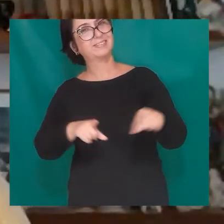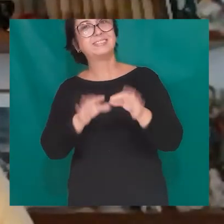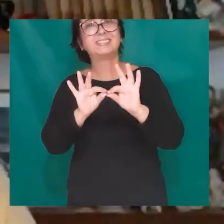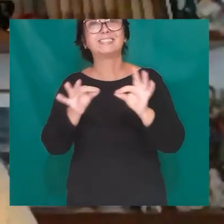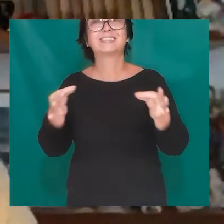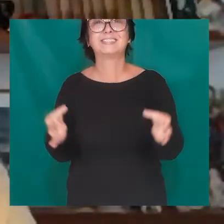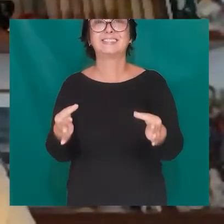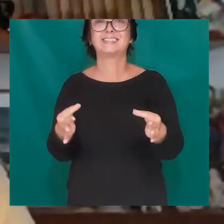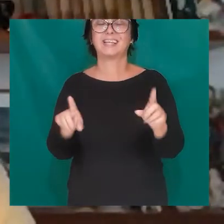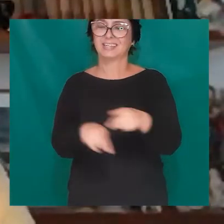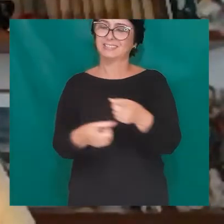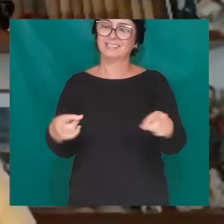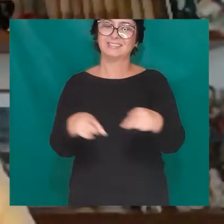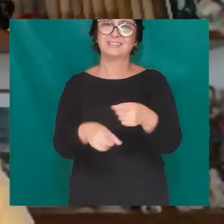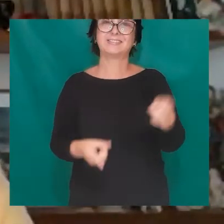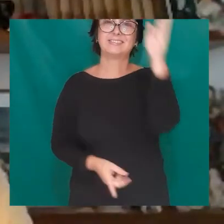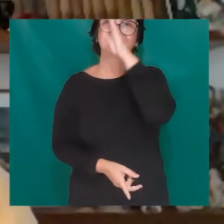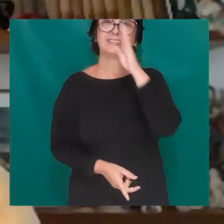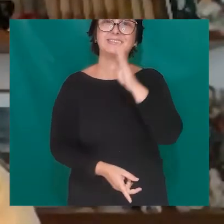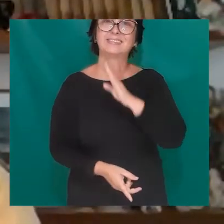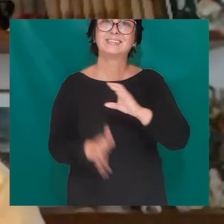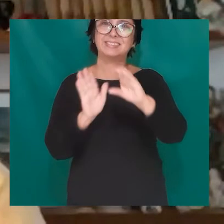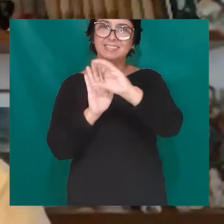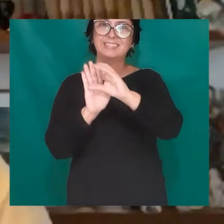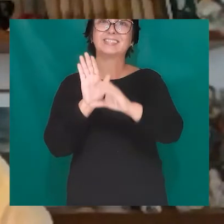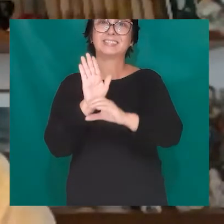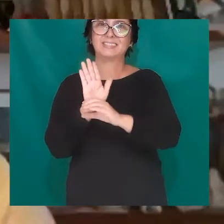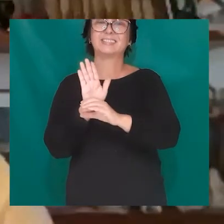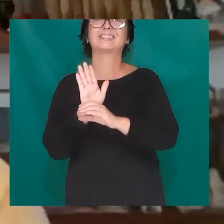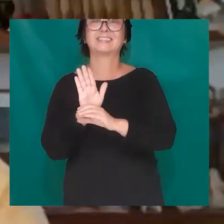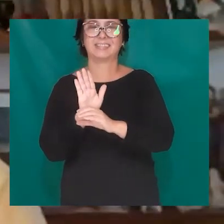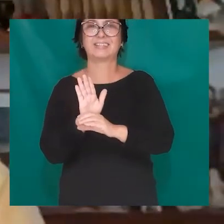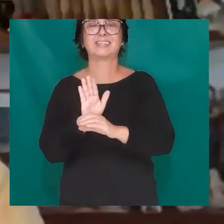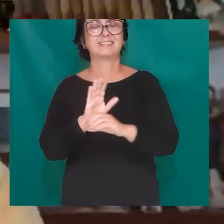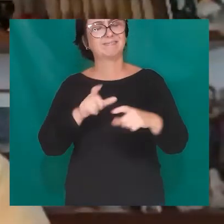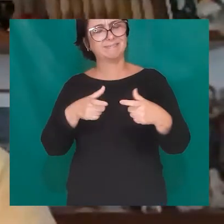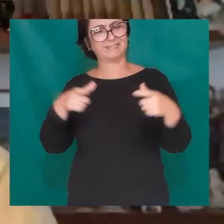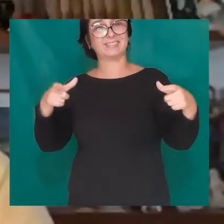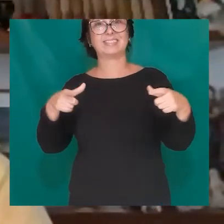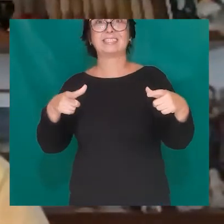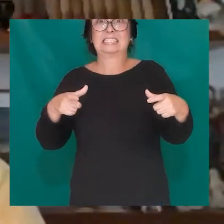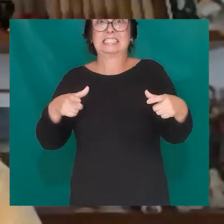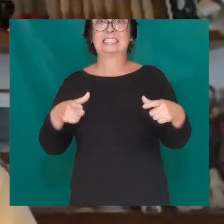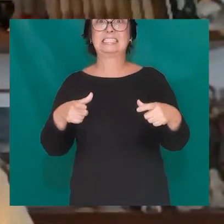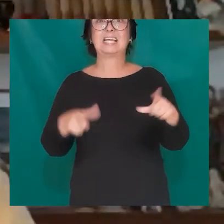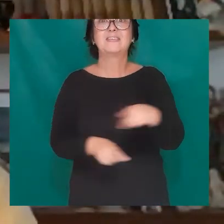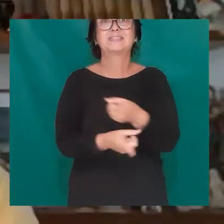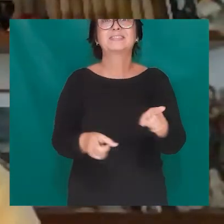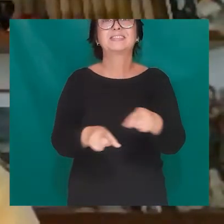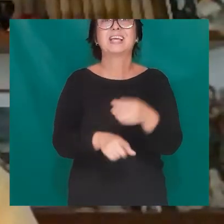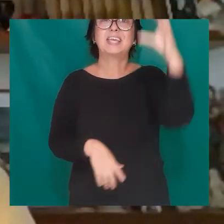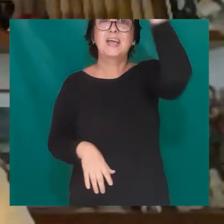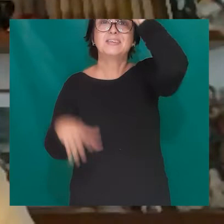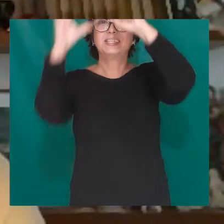eu acho que a nossa música tem essa característica, assim, né, e quantos grandes músicos a gente não sabe que o aprendizado foi por esse caminho, né,